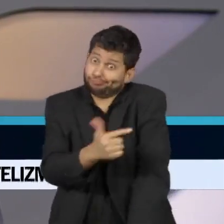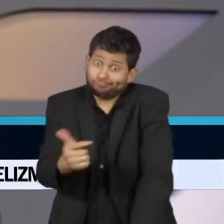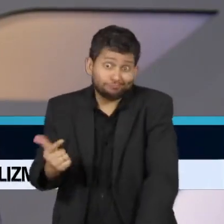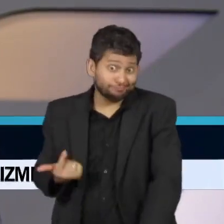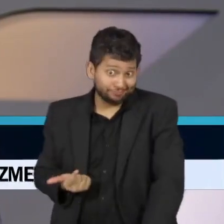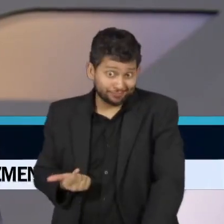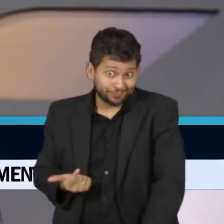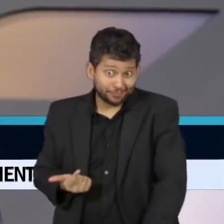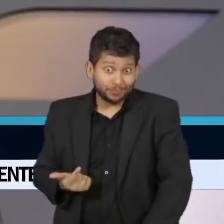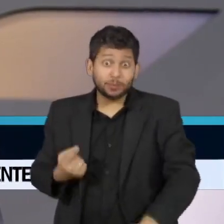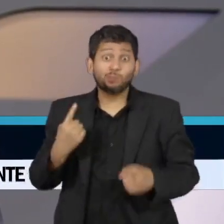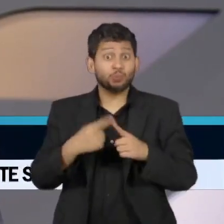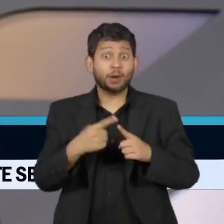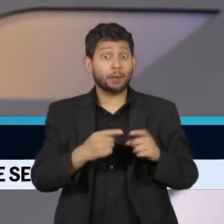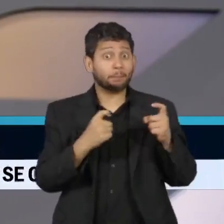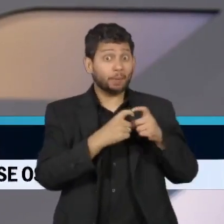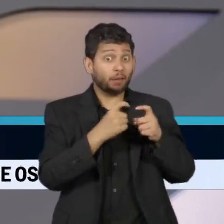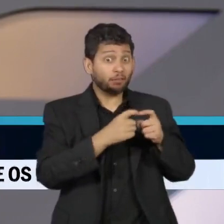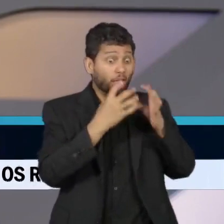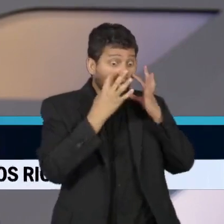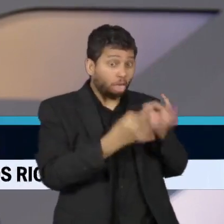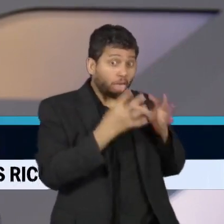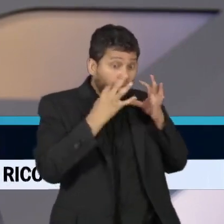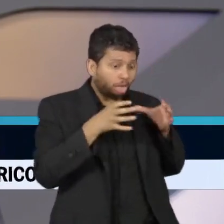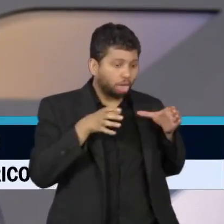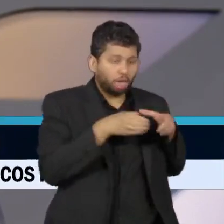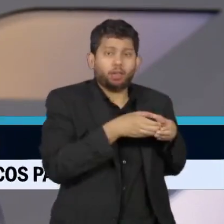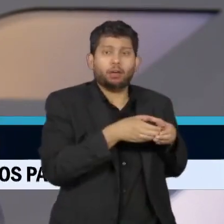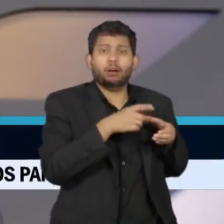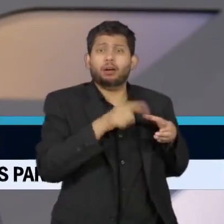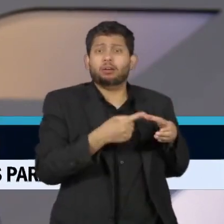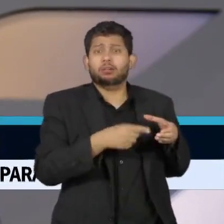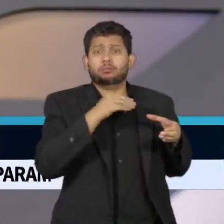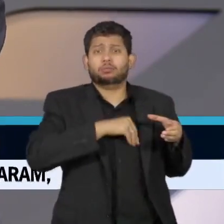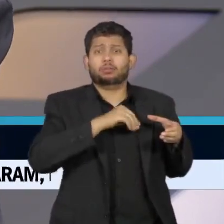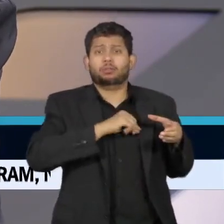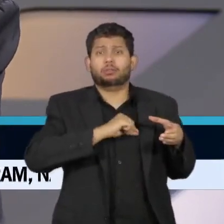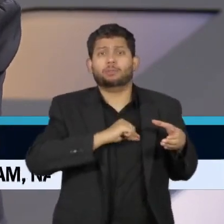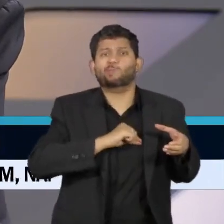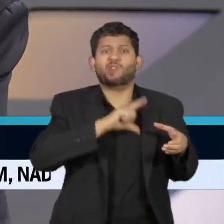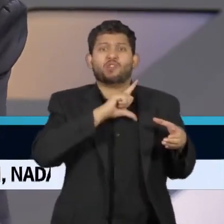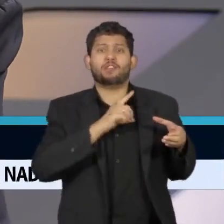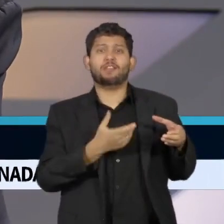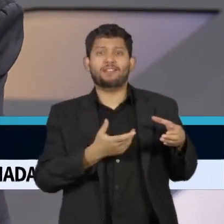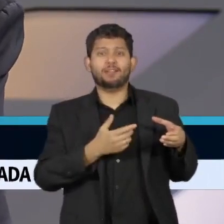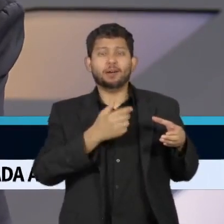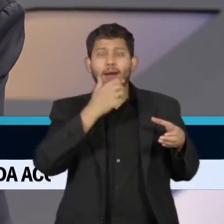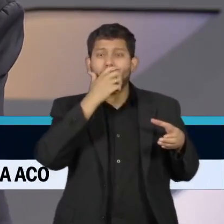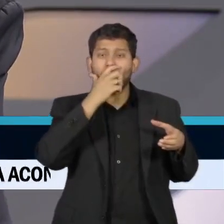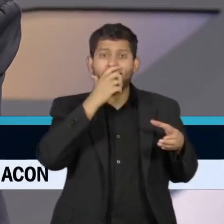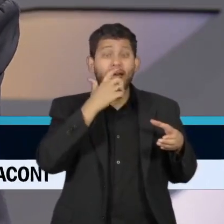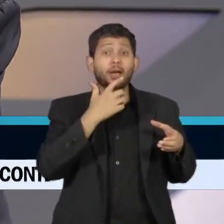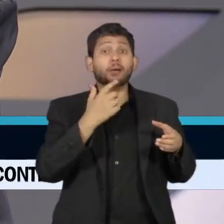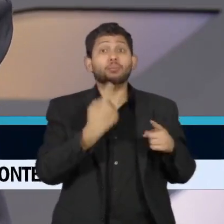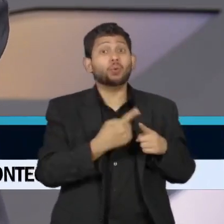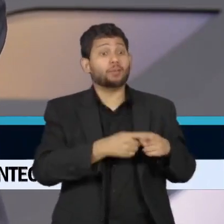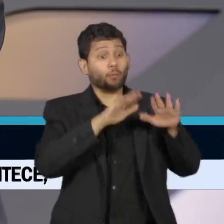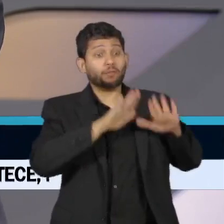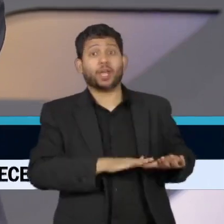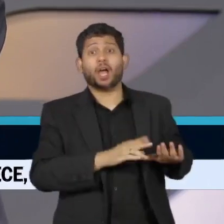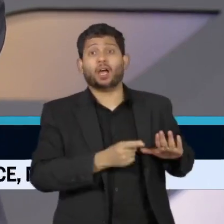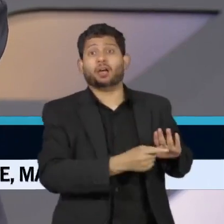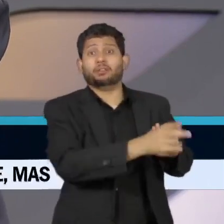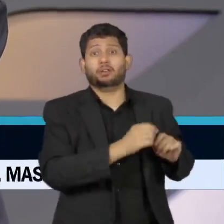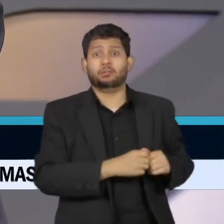questão de fixação dos médicos em lugares aonde, por exemplo, eles vão ficar algum tempo. Às